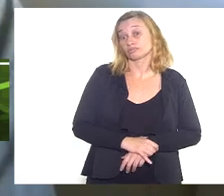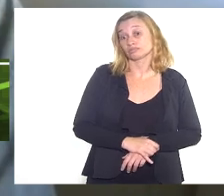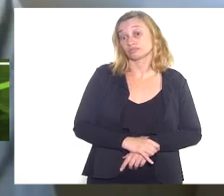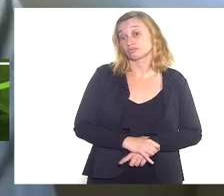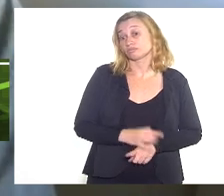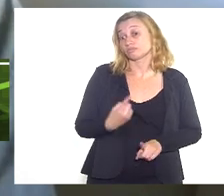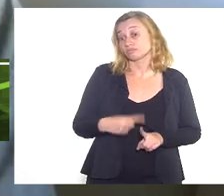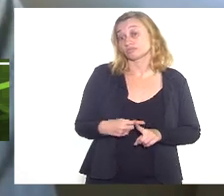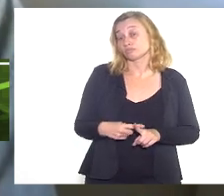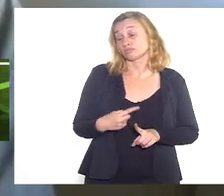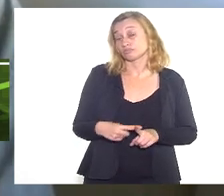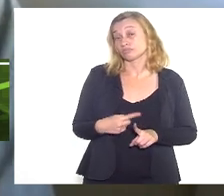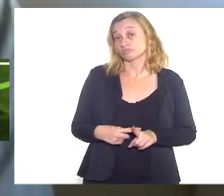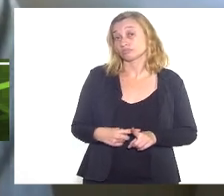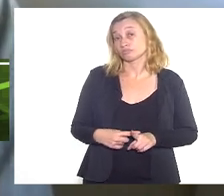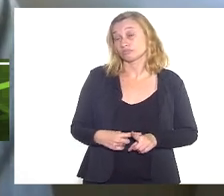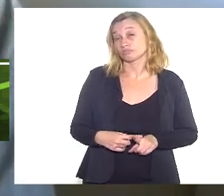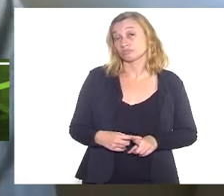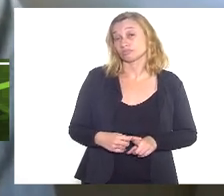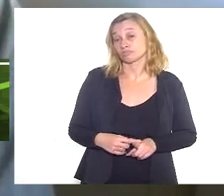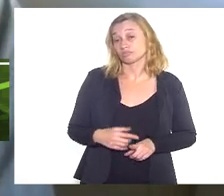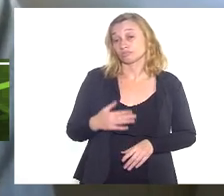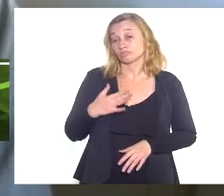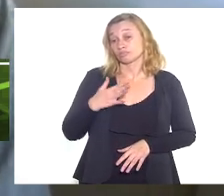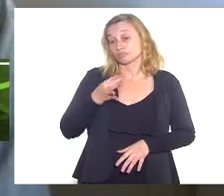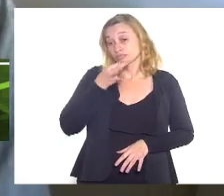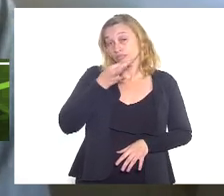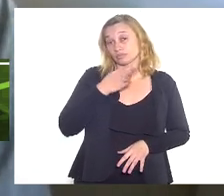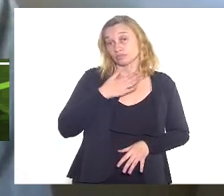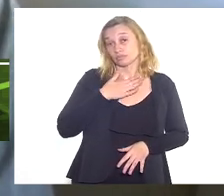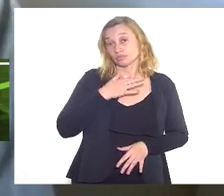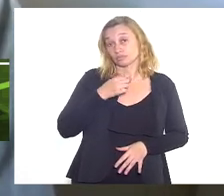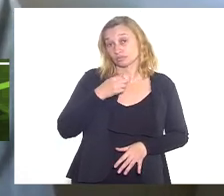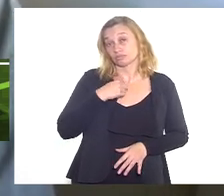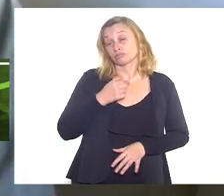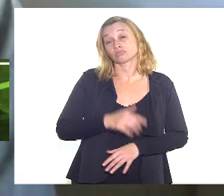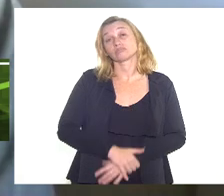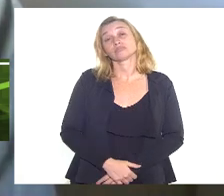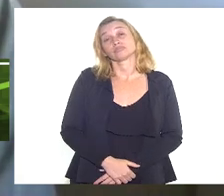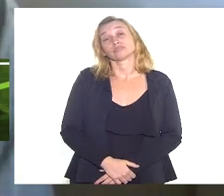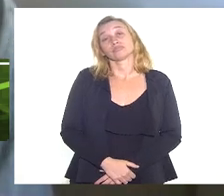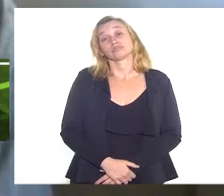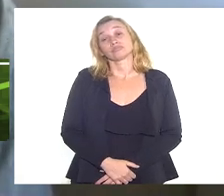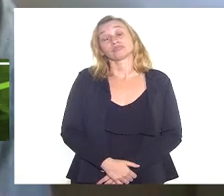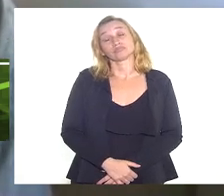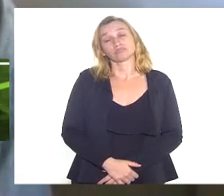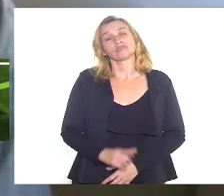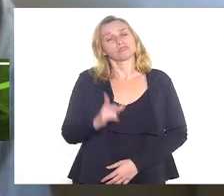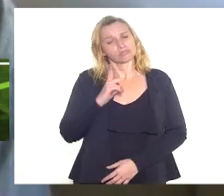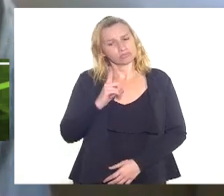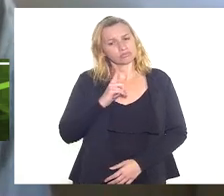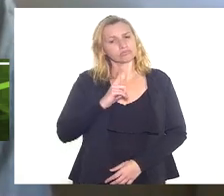Porque, no meu entendimento, volto a dizer, nós temos